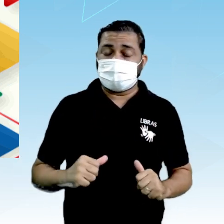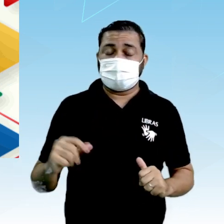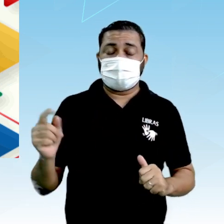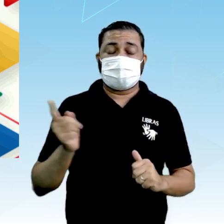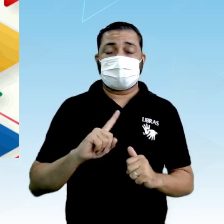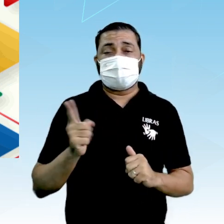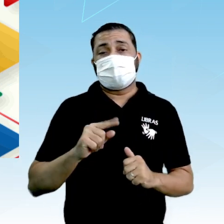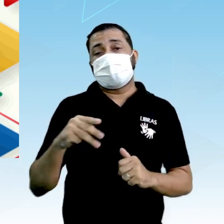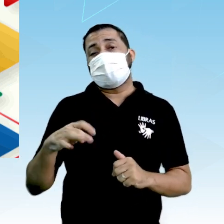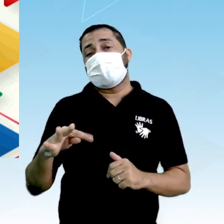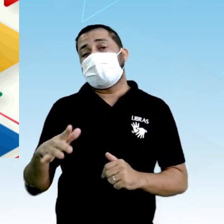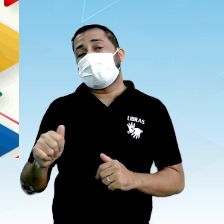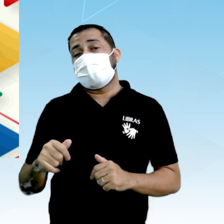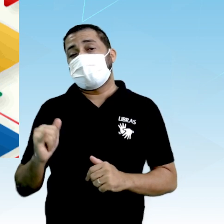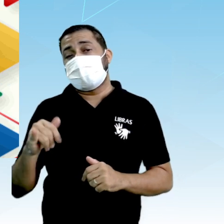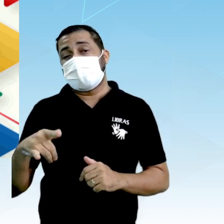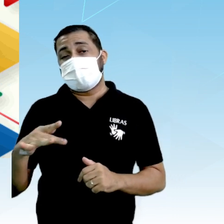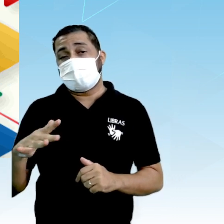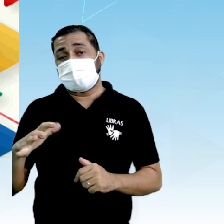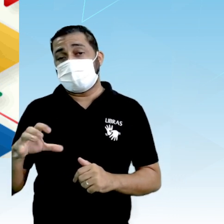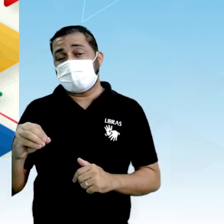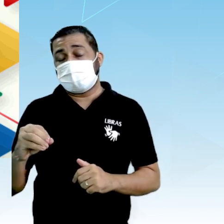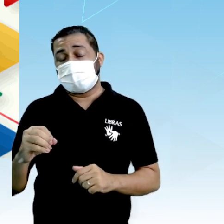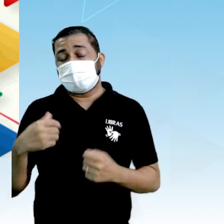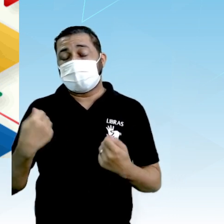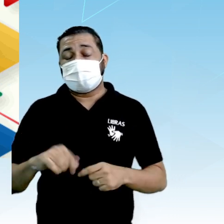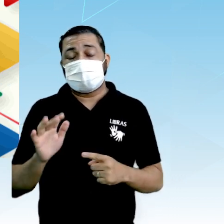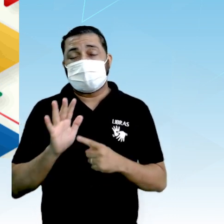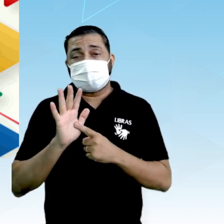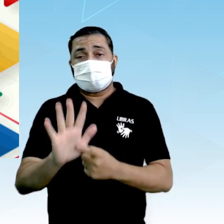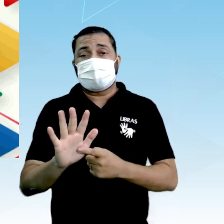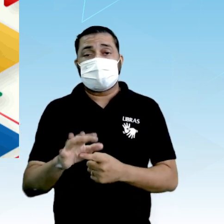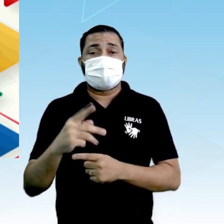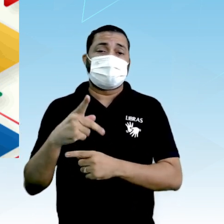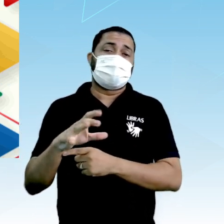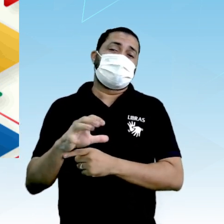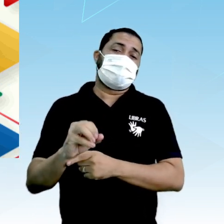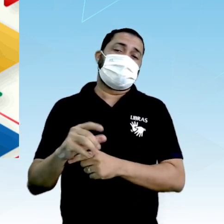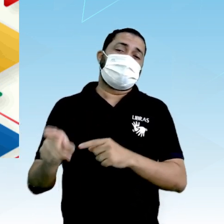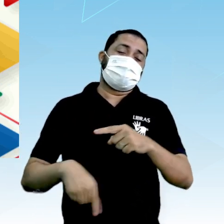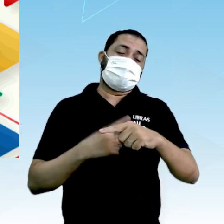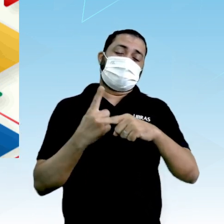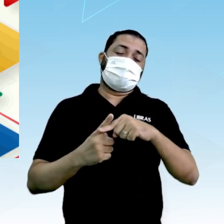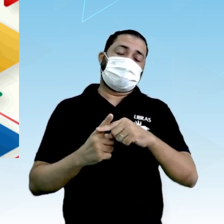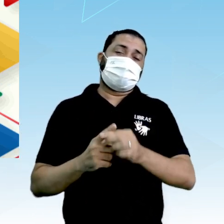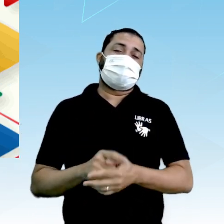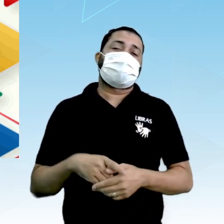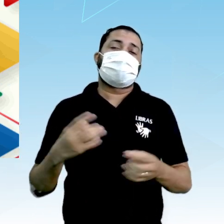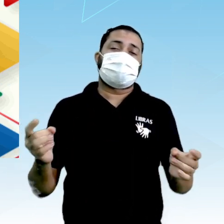não o metal impuro. O metal impuro tem que aparecer justamente no polo positivo. Com